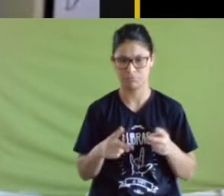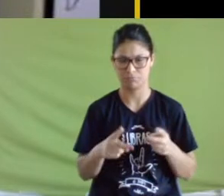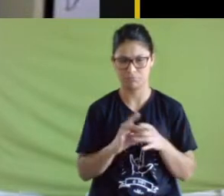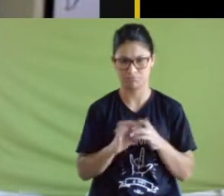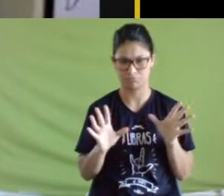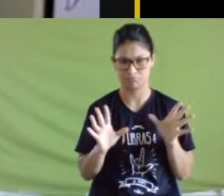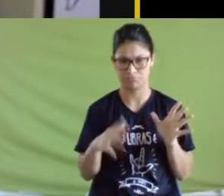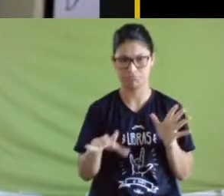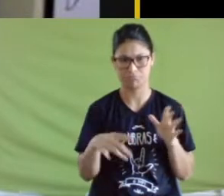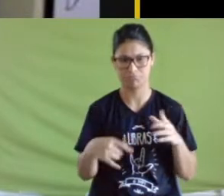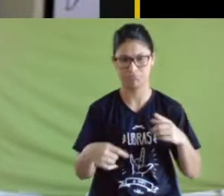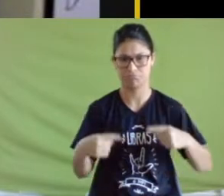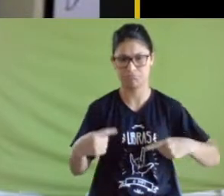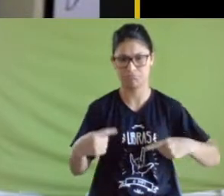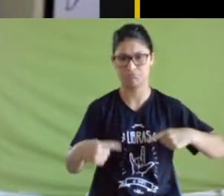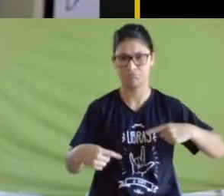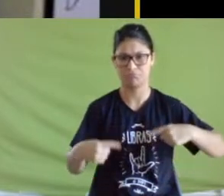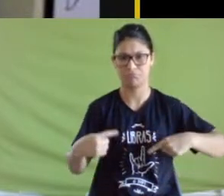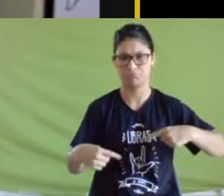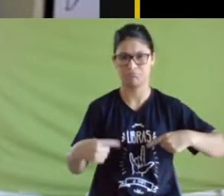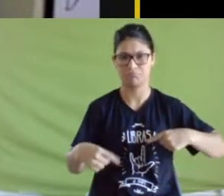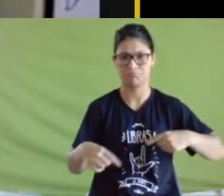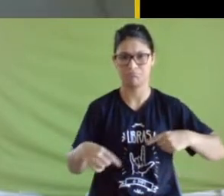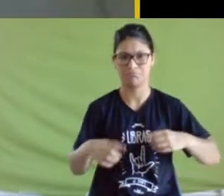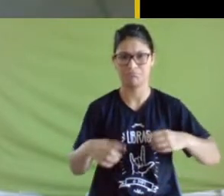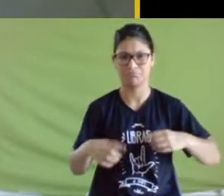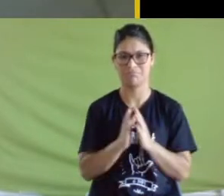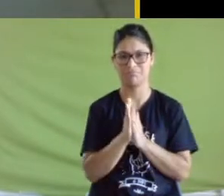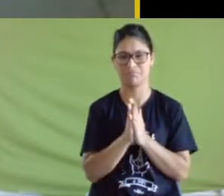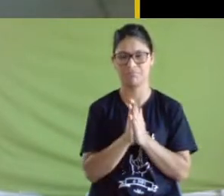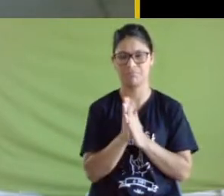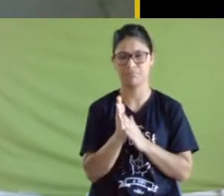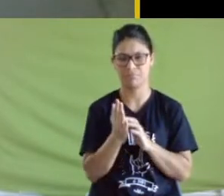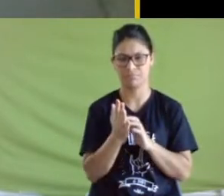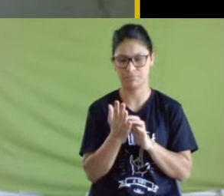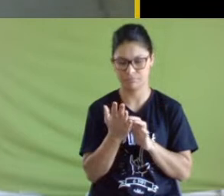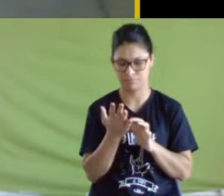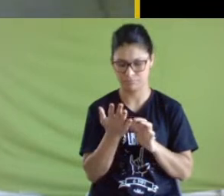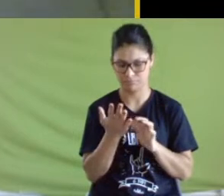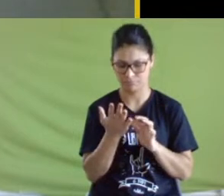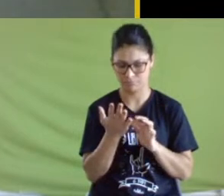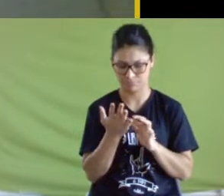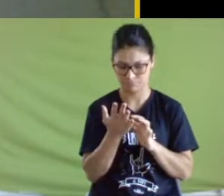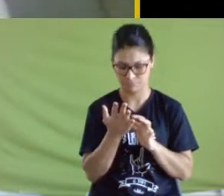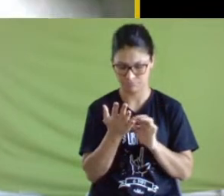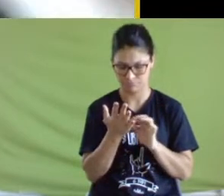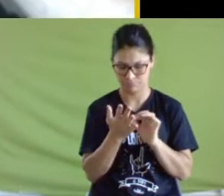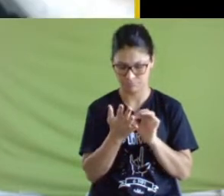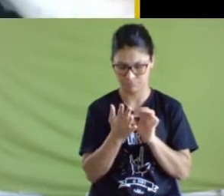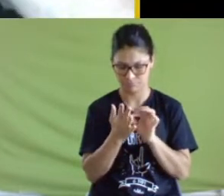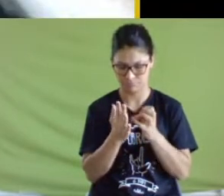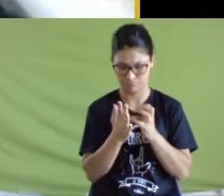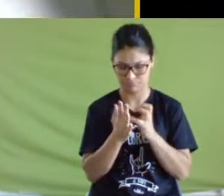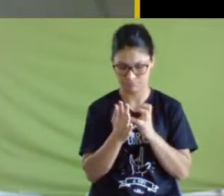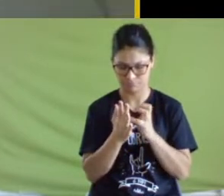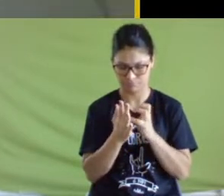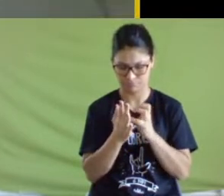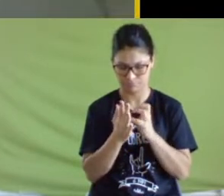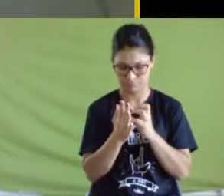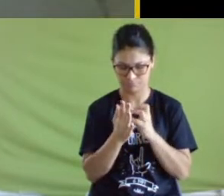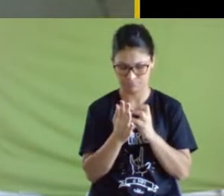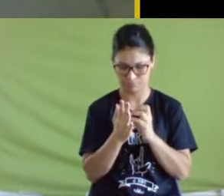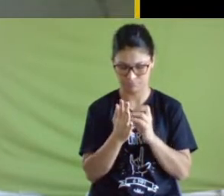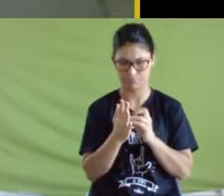mais velho. Tá bom. Eu vou perguntar duas questões aqui, porque elas se aproximam. A Ana